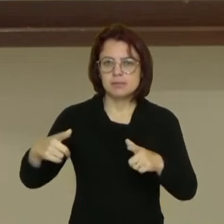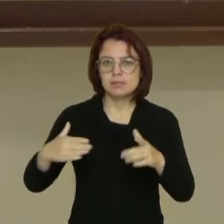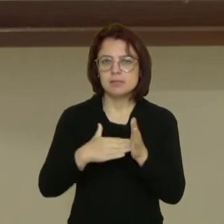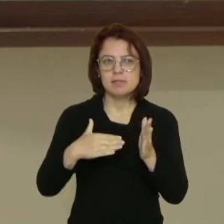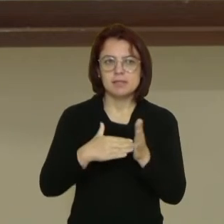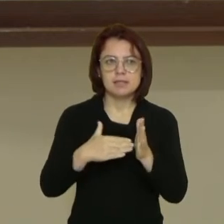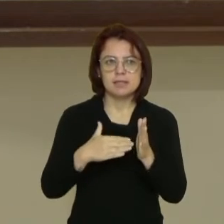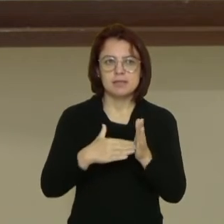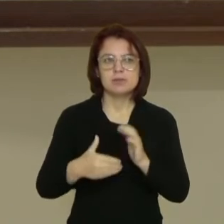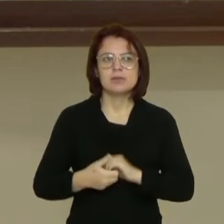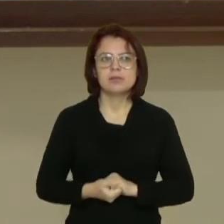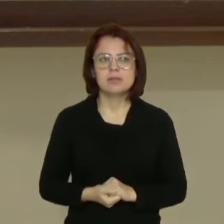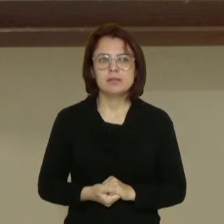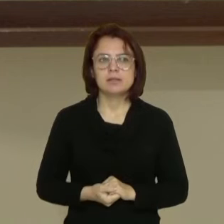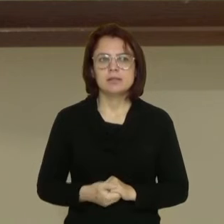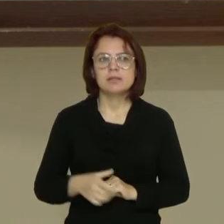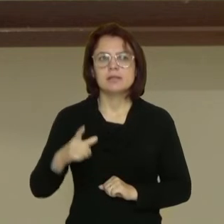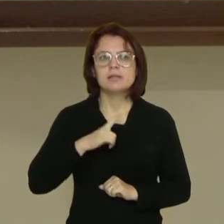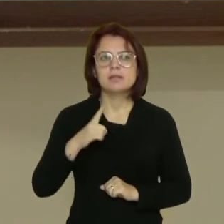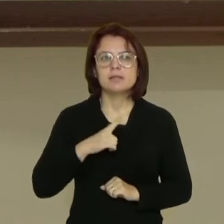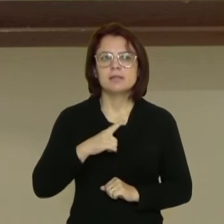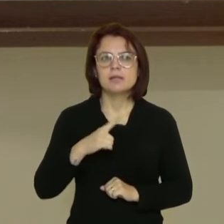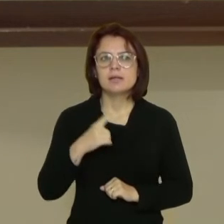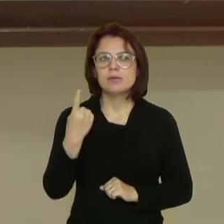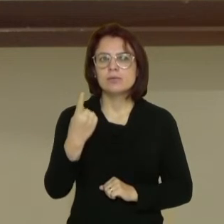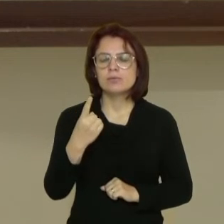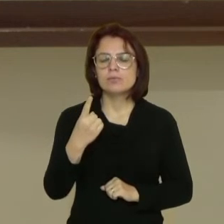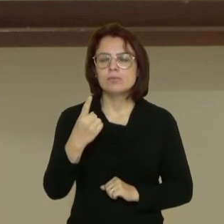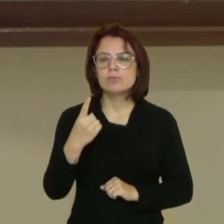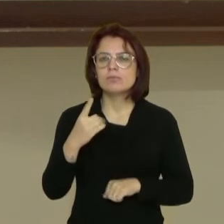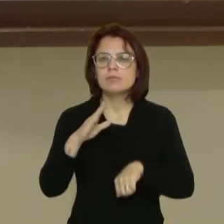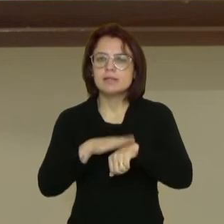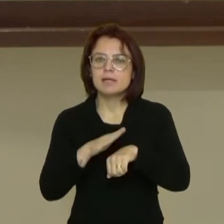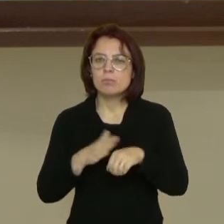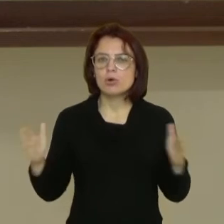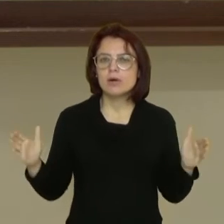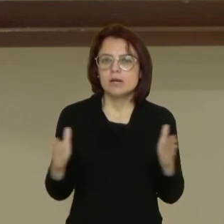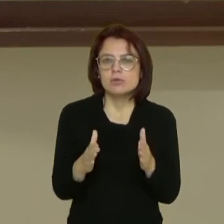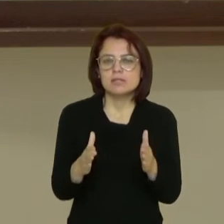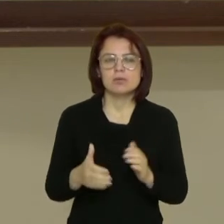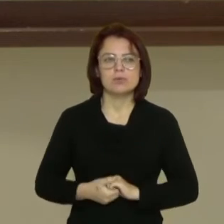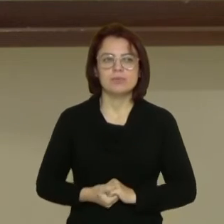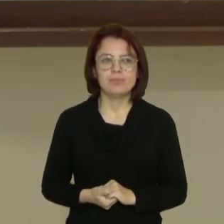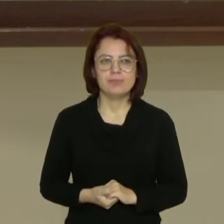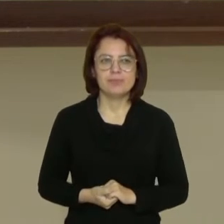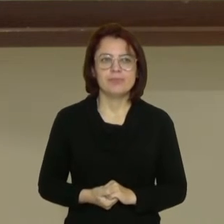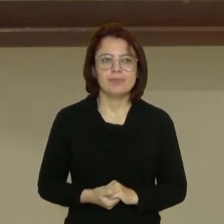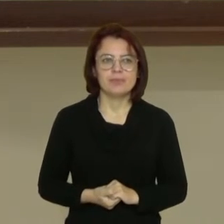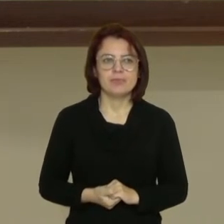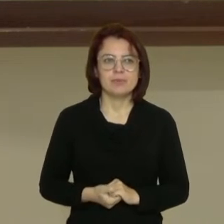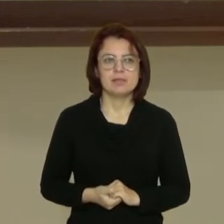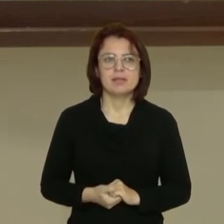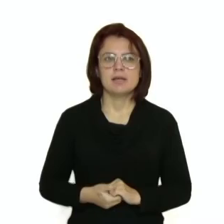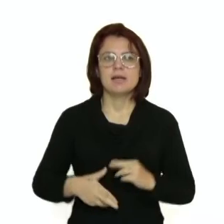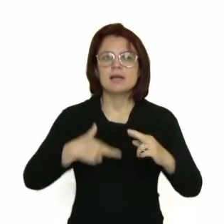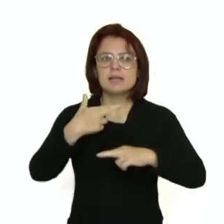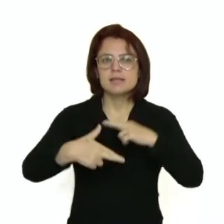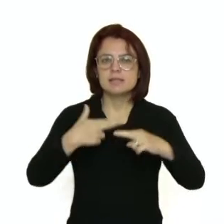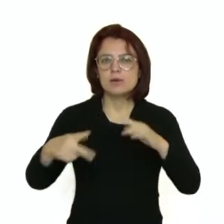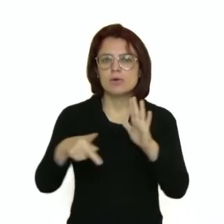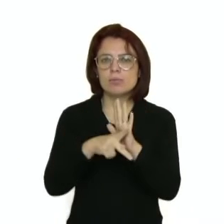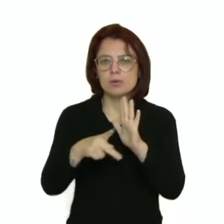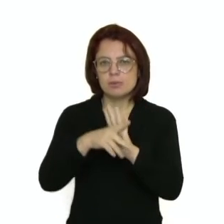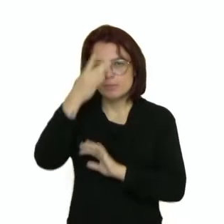limitado e um cenário o quê? Um recorte temporal reduzido. Em relação ao autor, o